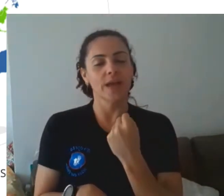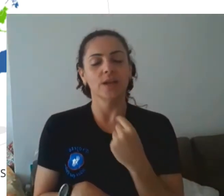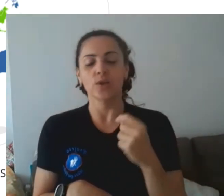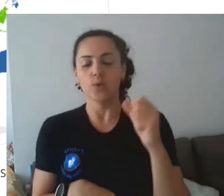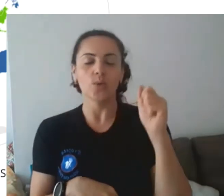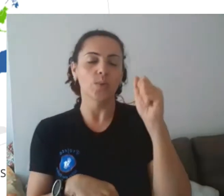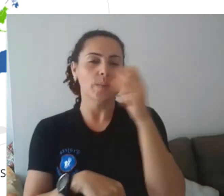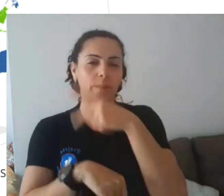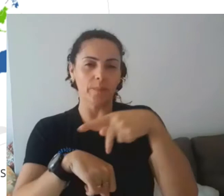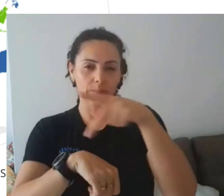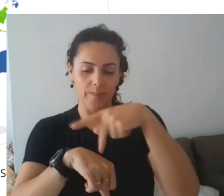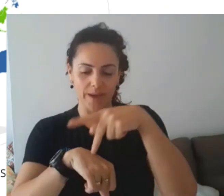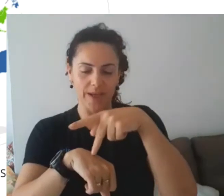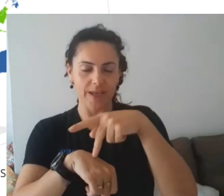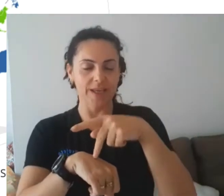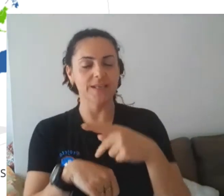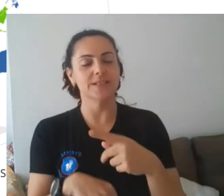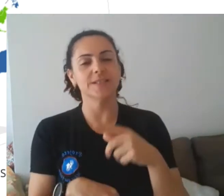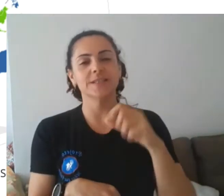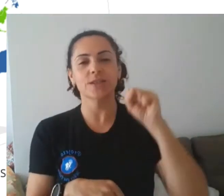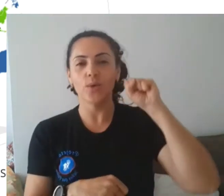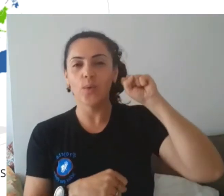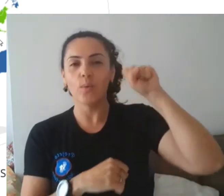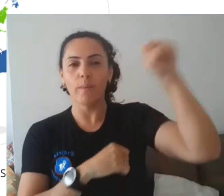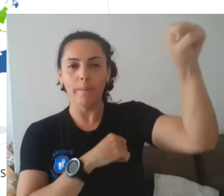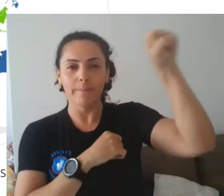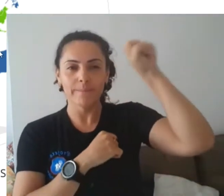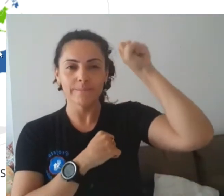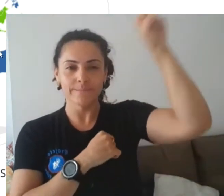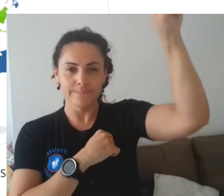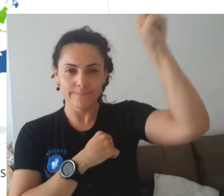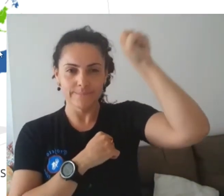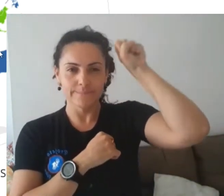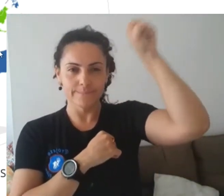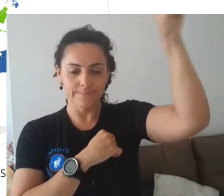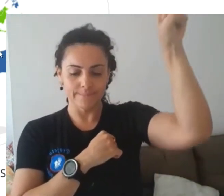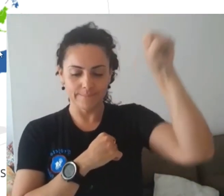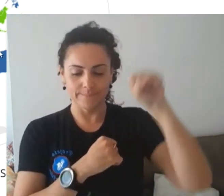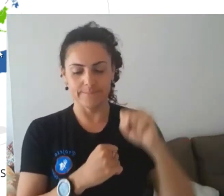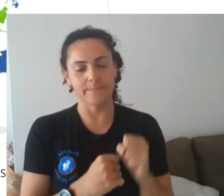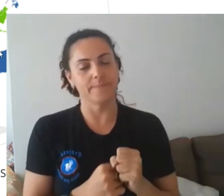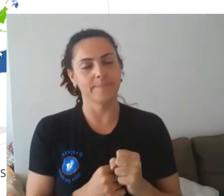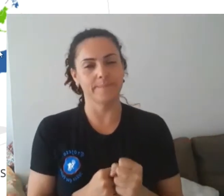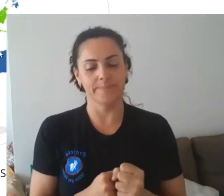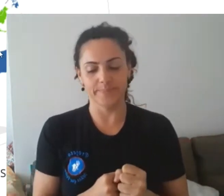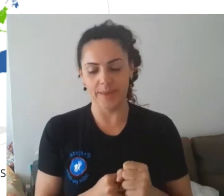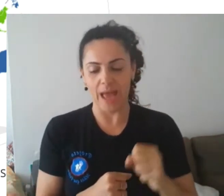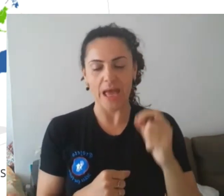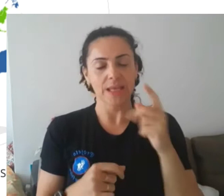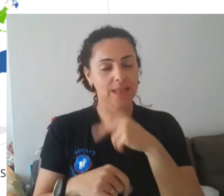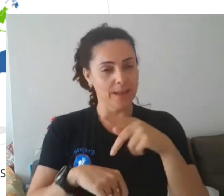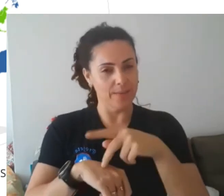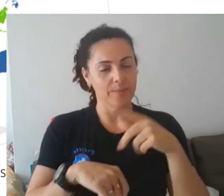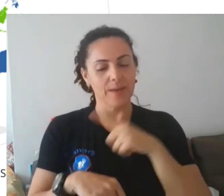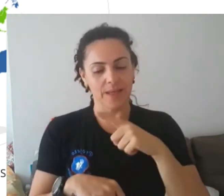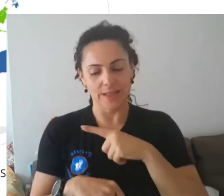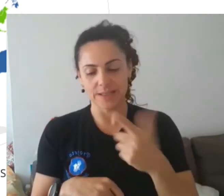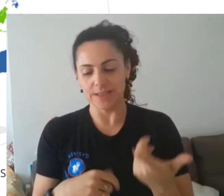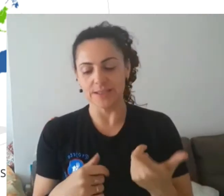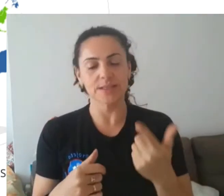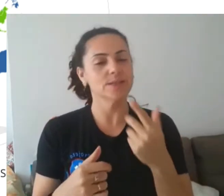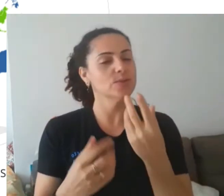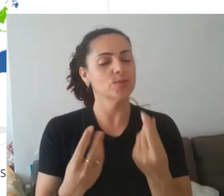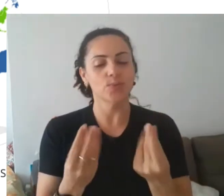Europa, na Ásia. Aqui a gente tem o Japão, por exemplo, a Coreia do Sul. Então a gente tem países aí que eram considerados